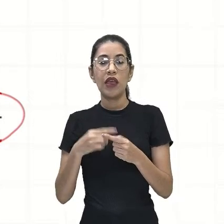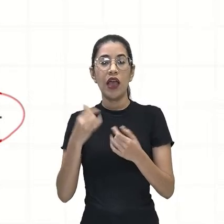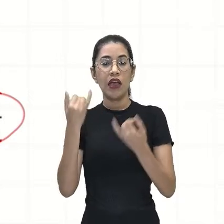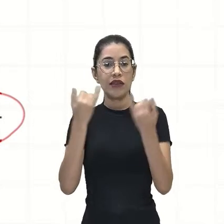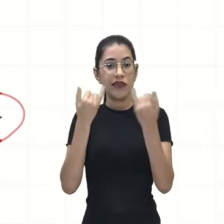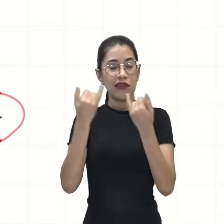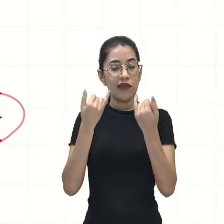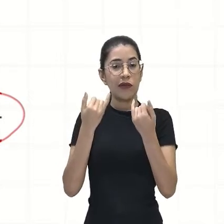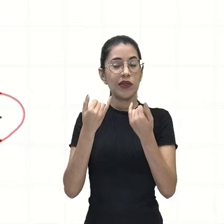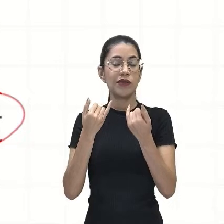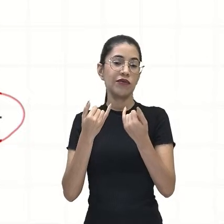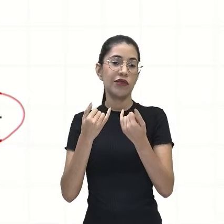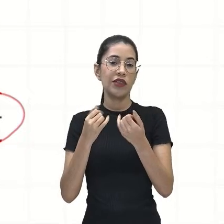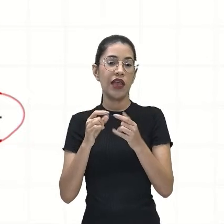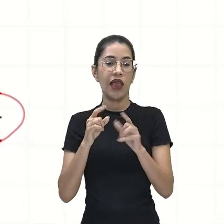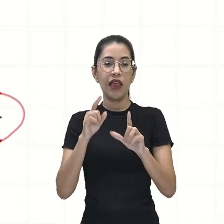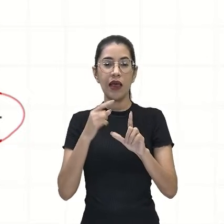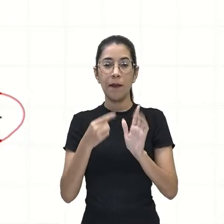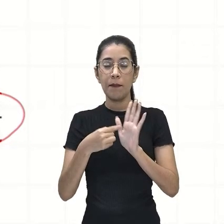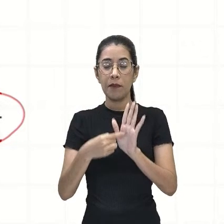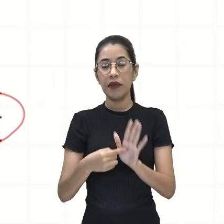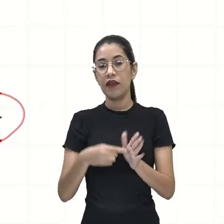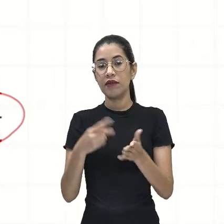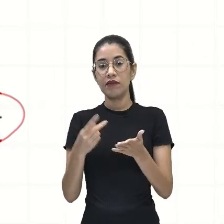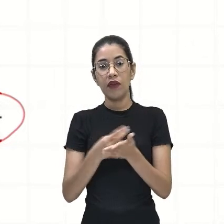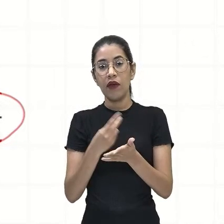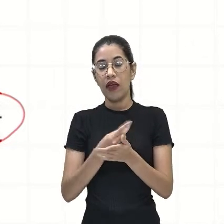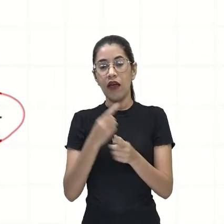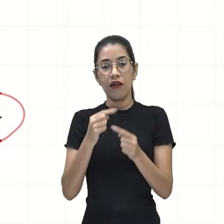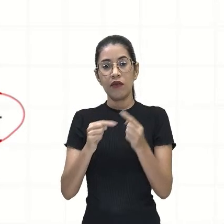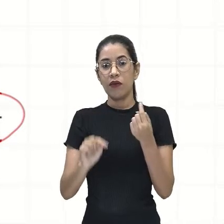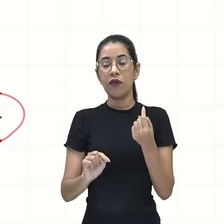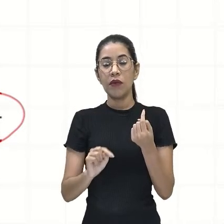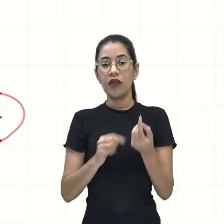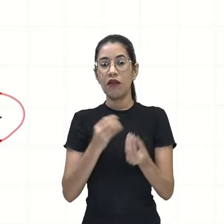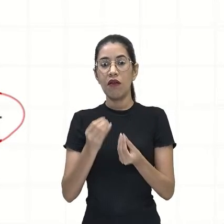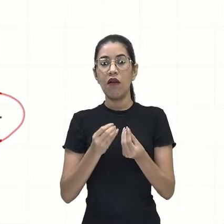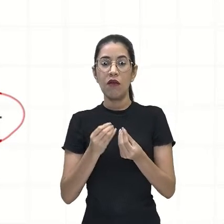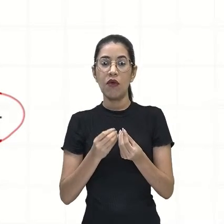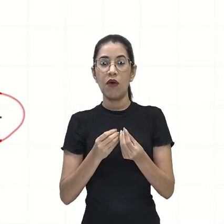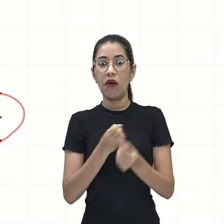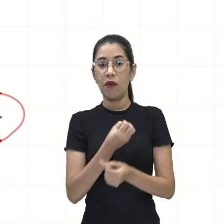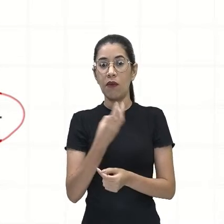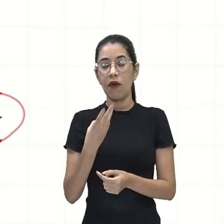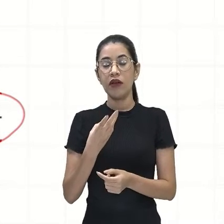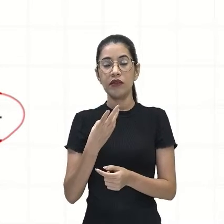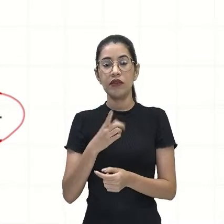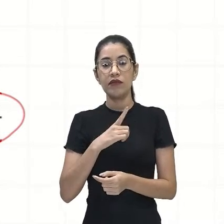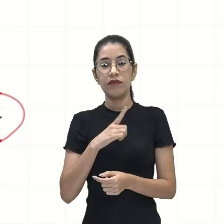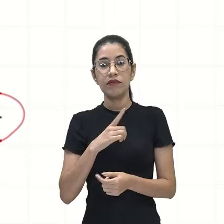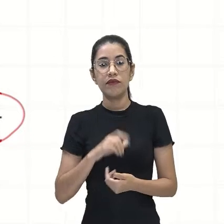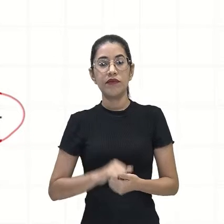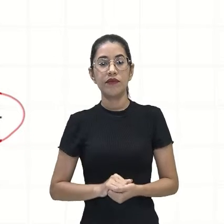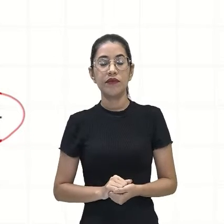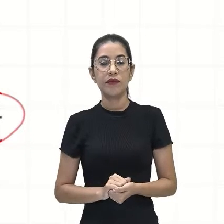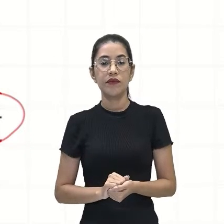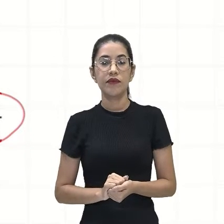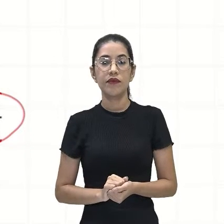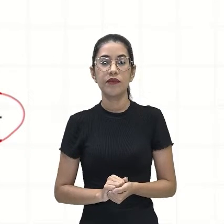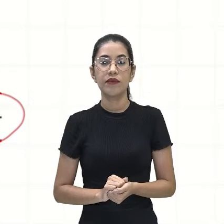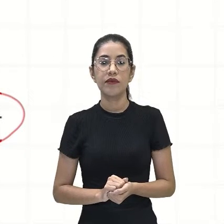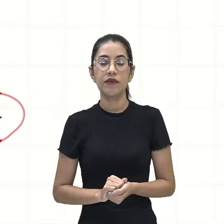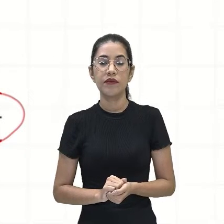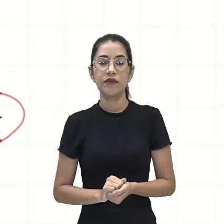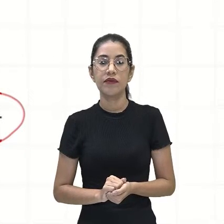a escala nos dados não está batendo com o intervalo aqui no nosso eixo das ordenadas. Beleza?